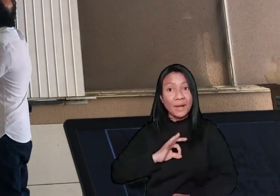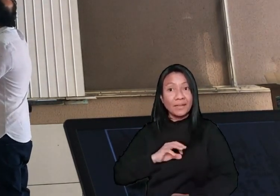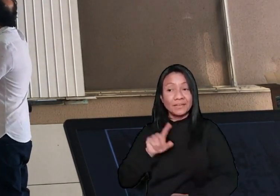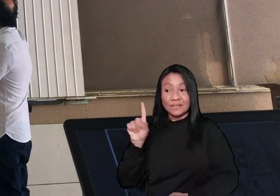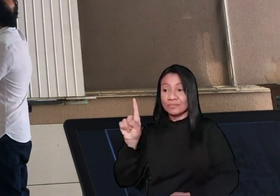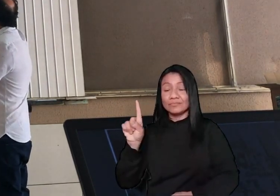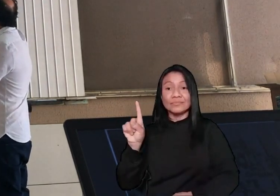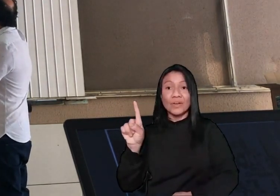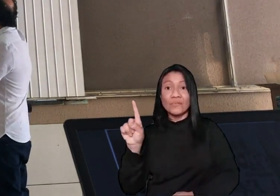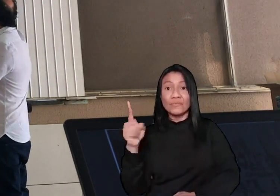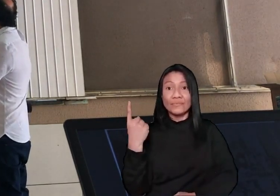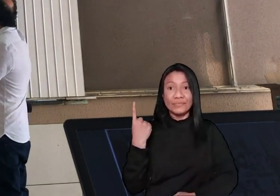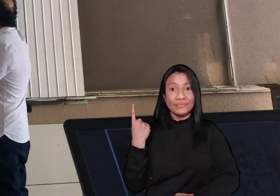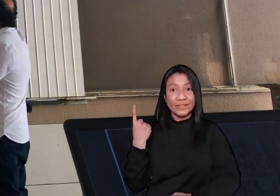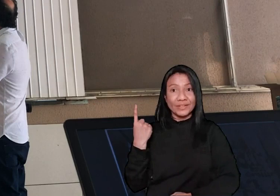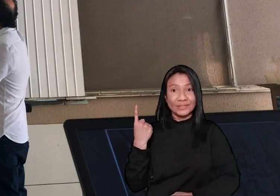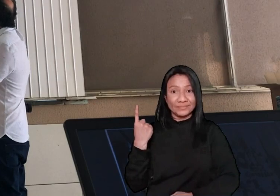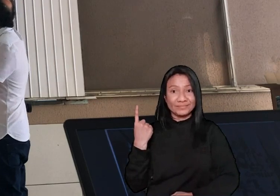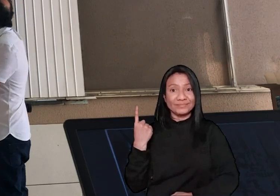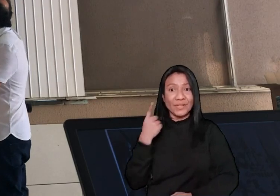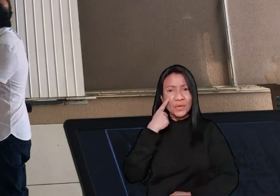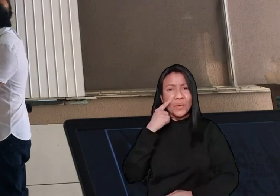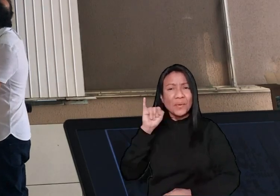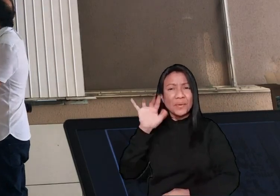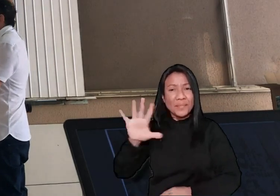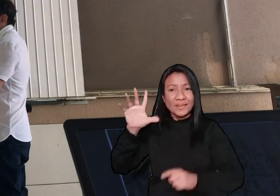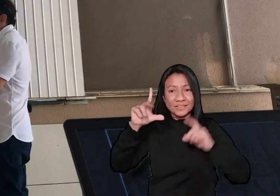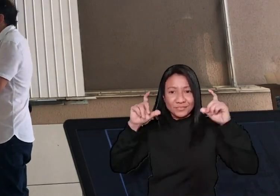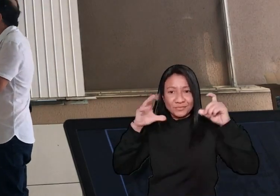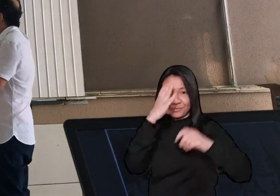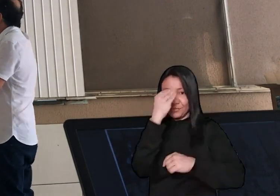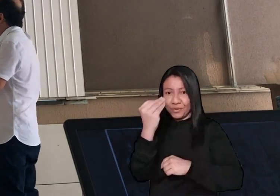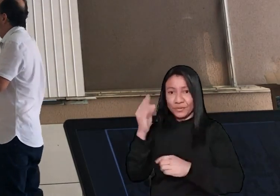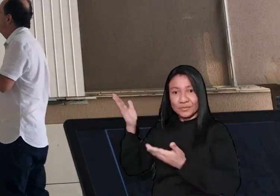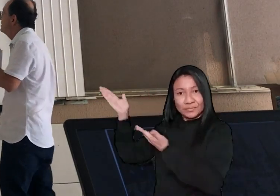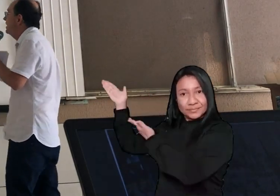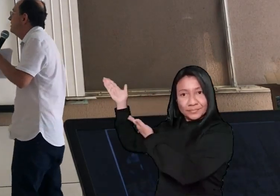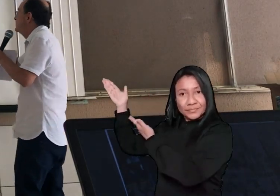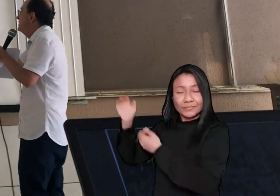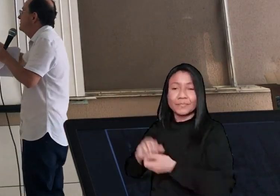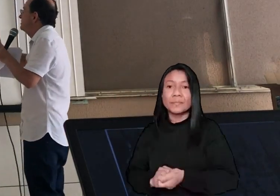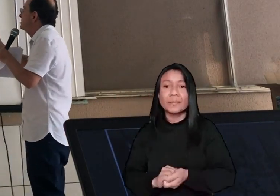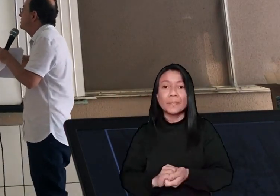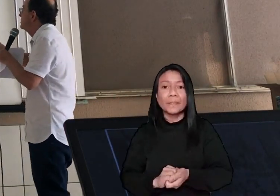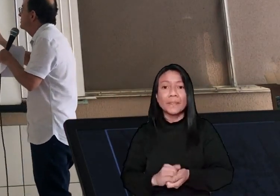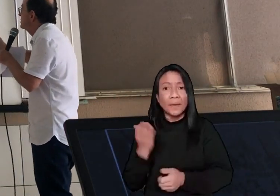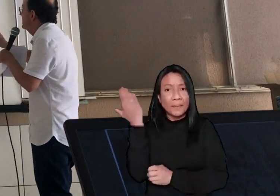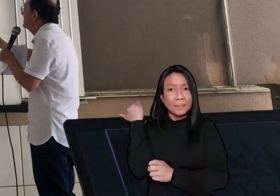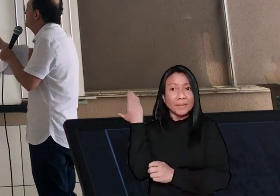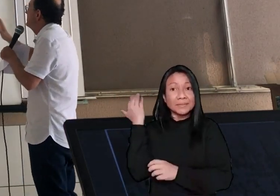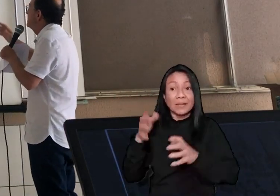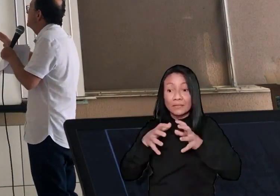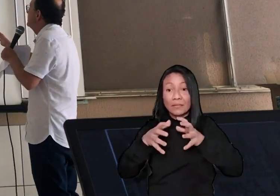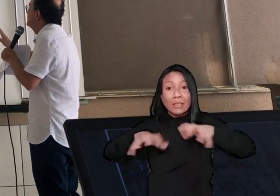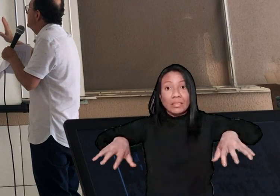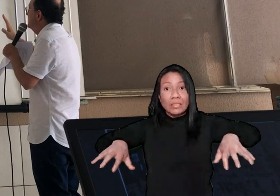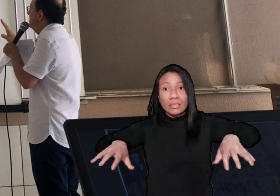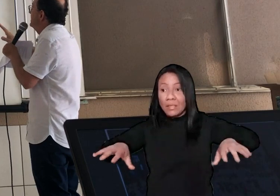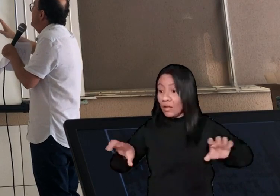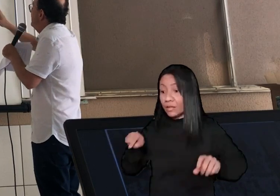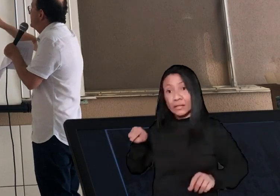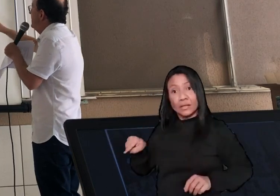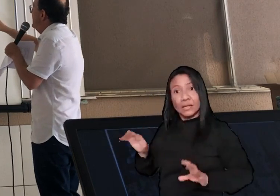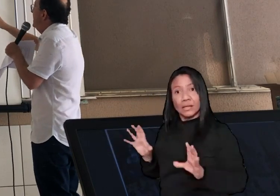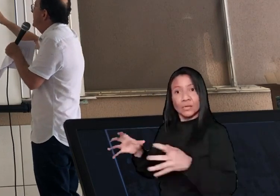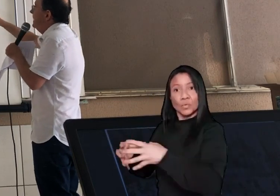Os homens ficavam à direita e as mulheres ficavam à esquerda. Hoje é normal, assim, todo mundo senta onde quiser,